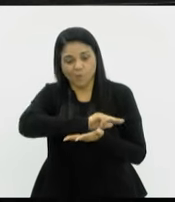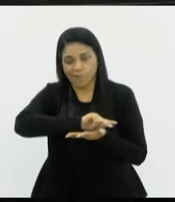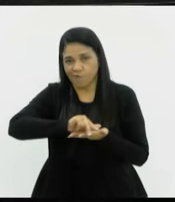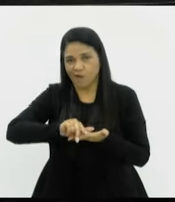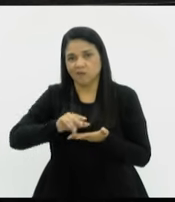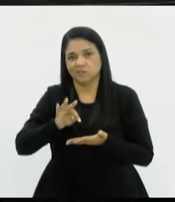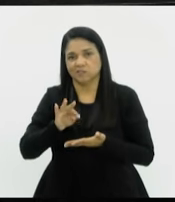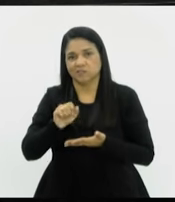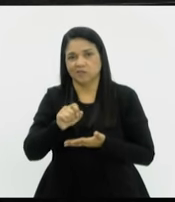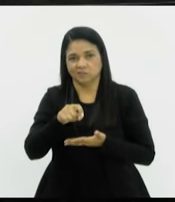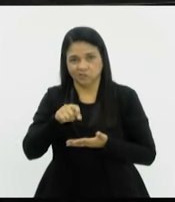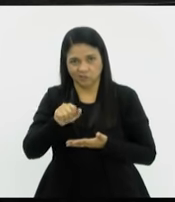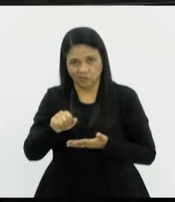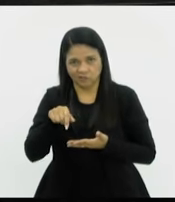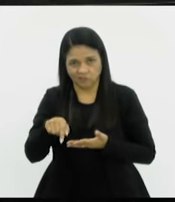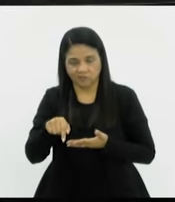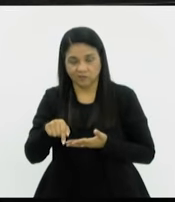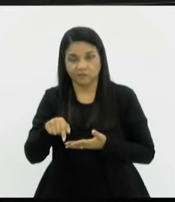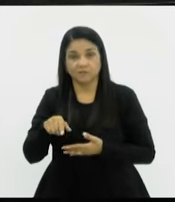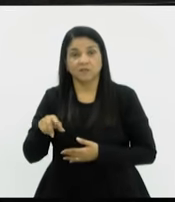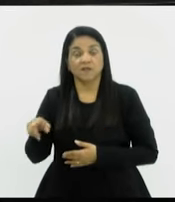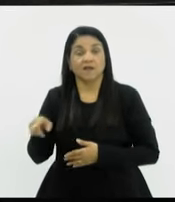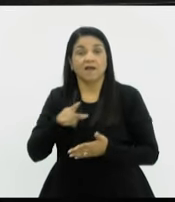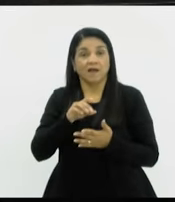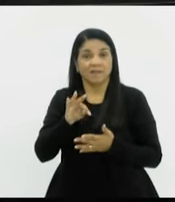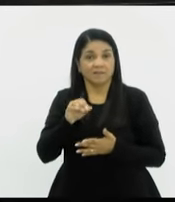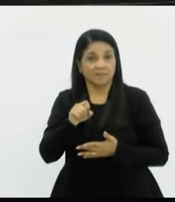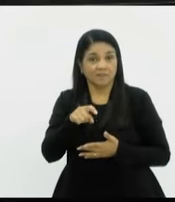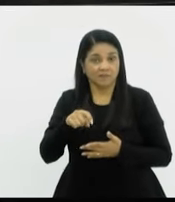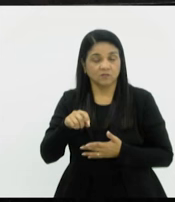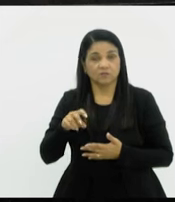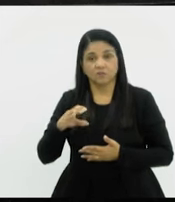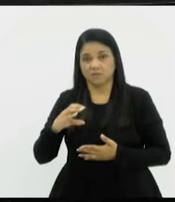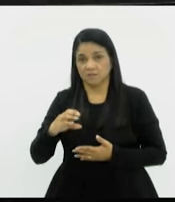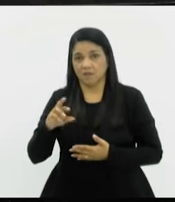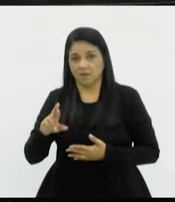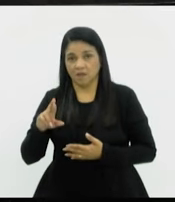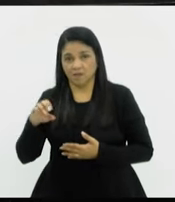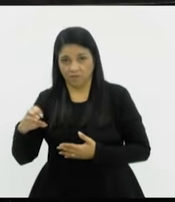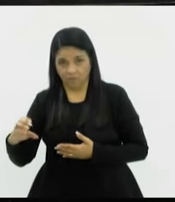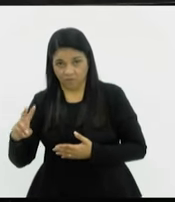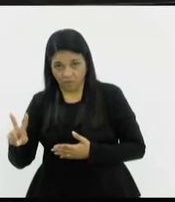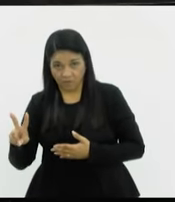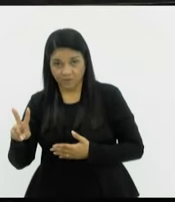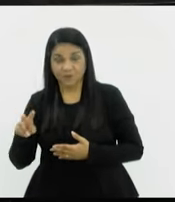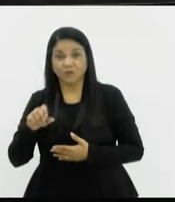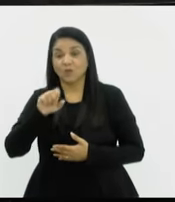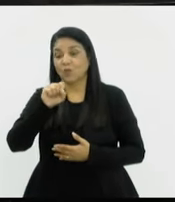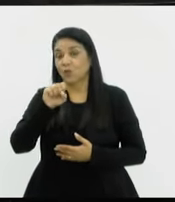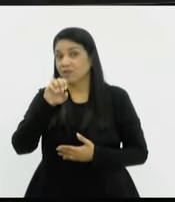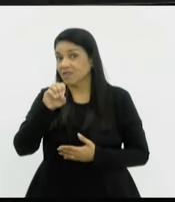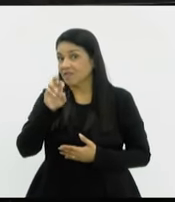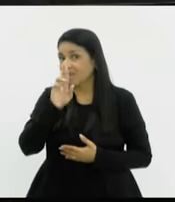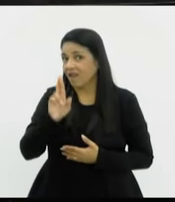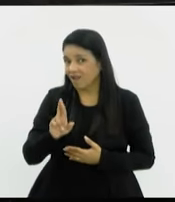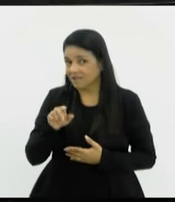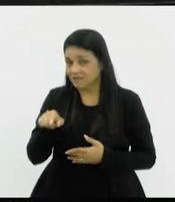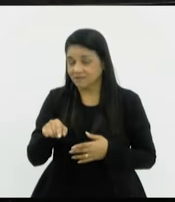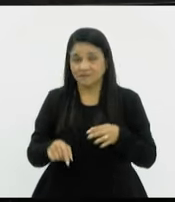taxas. Essa taxa do CRLV está na ordem de R$ 80,00. E a